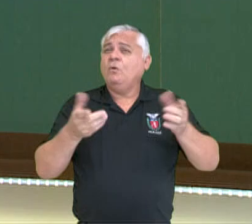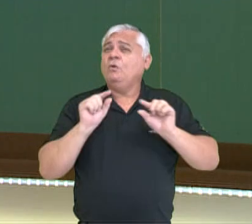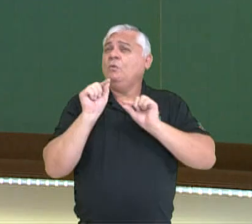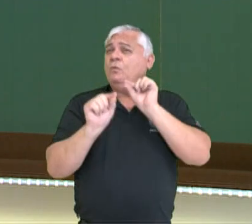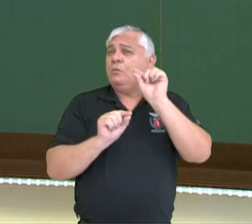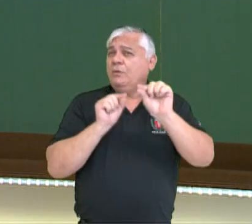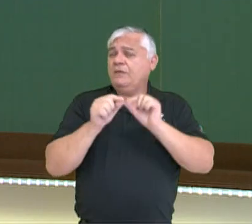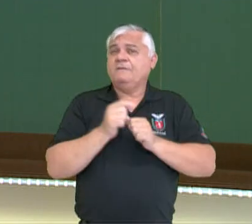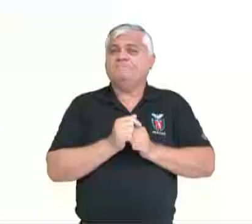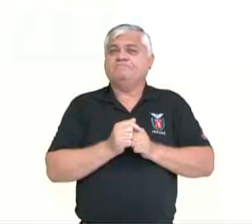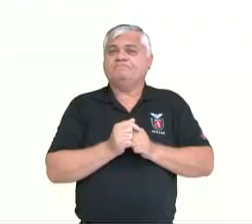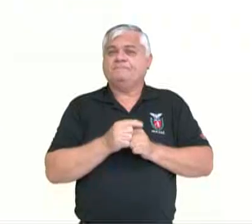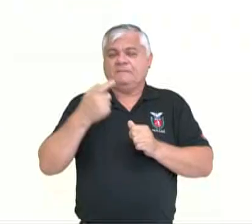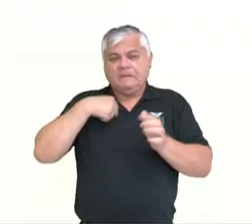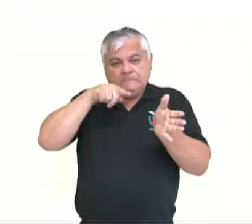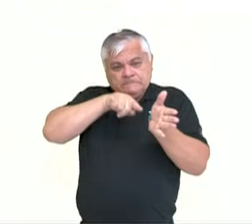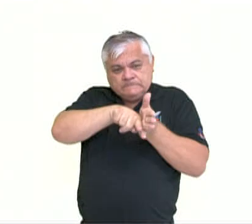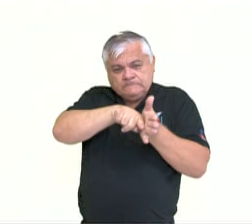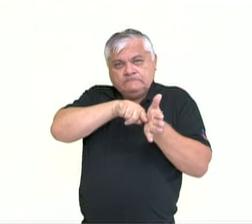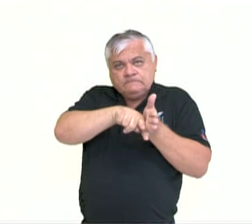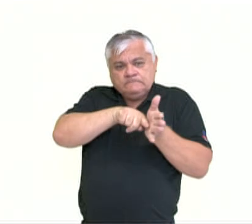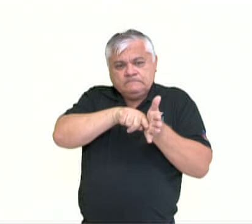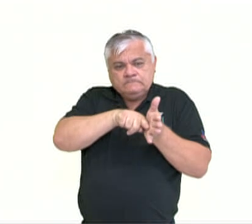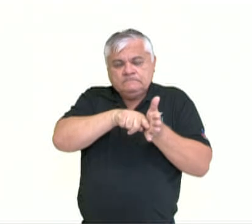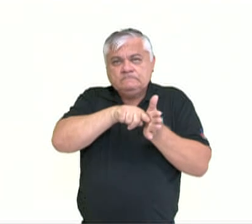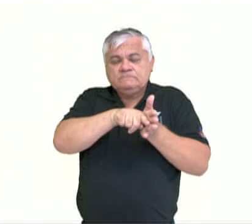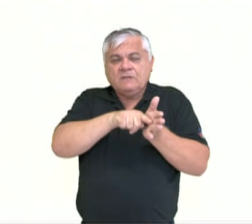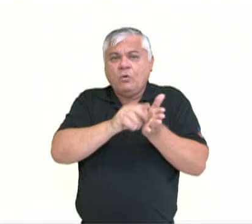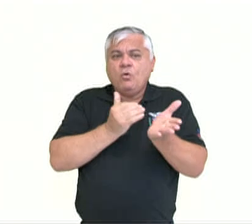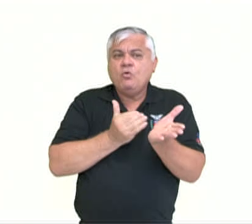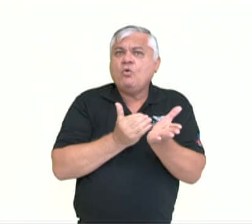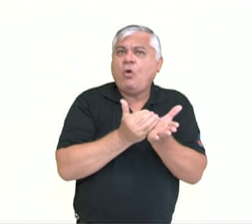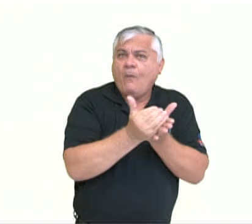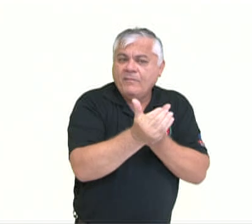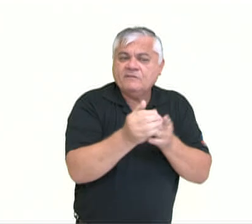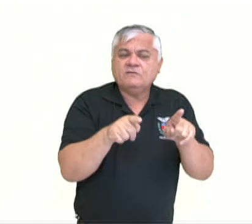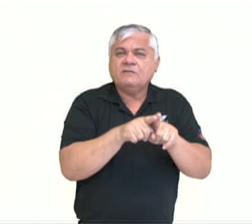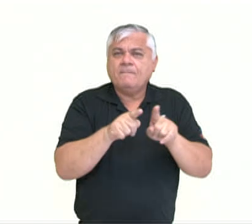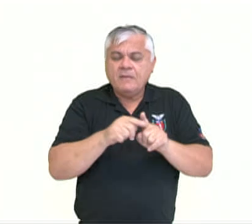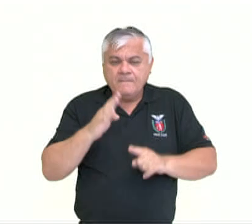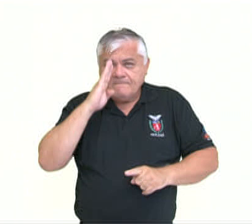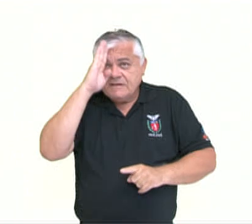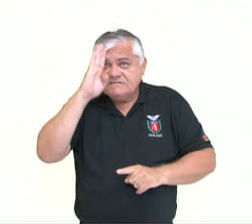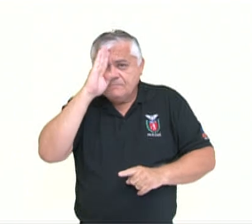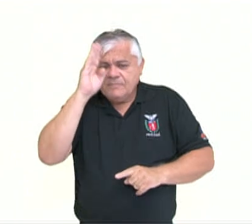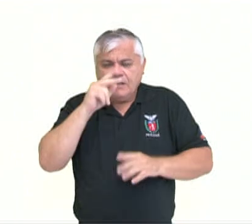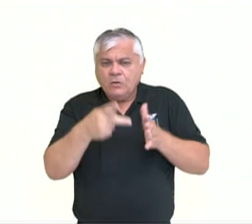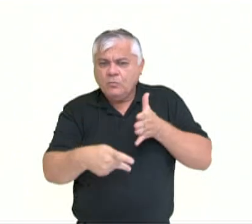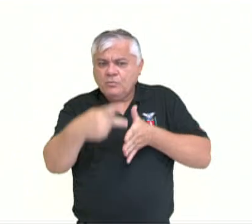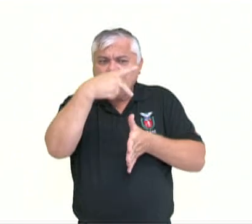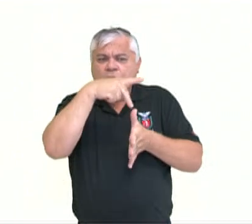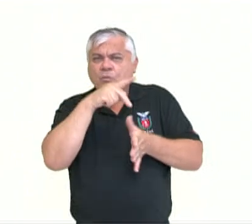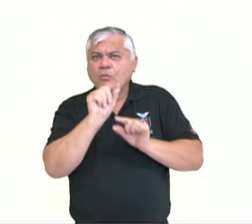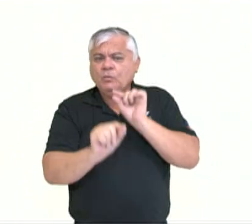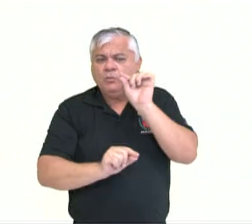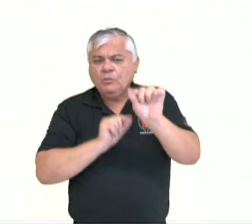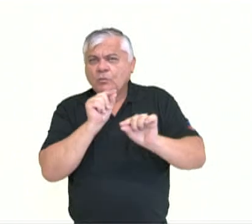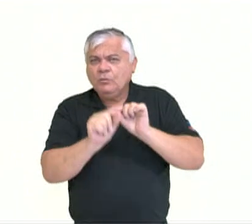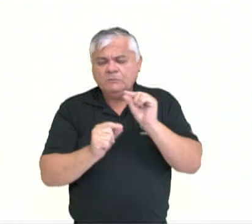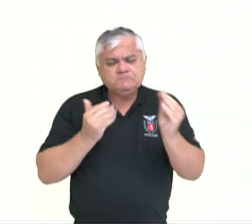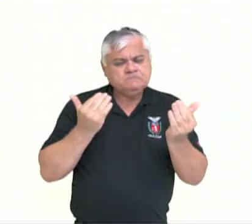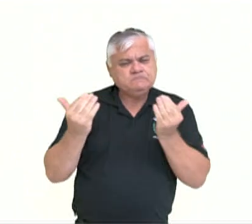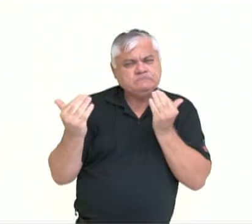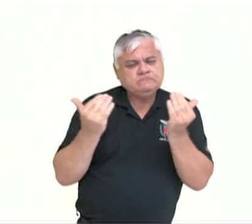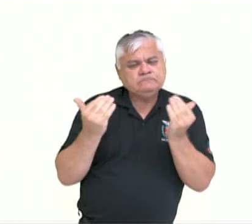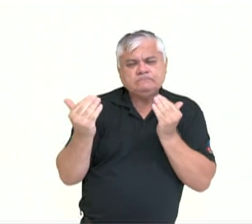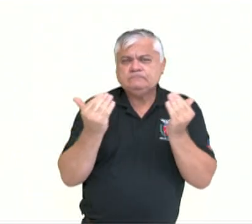citar investigar os fins e as prioridades a que a ciência se propõe e analisar